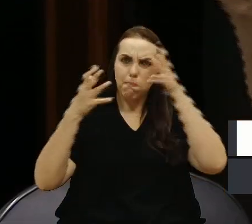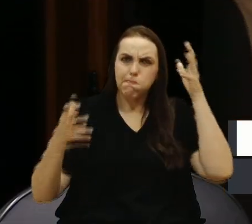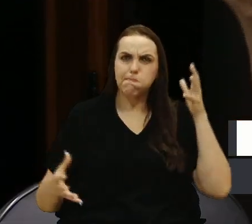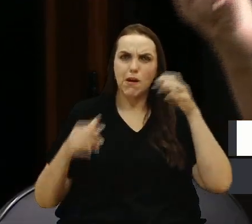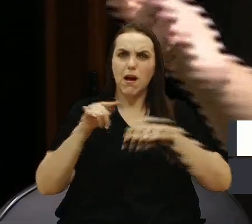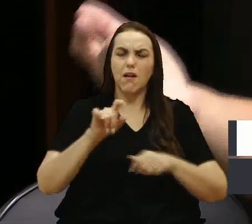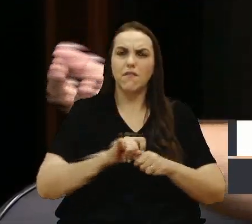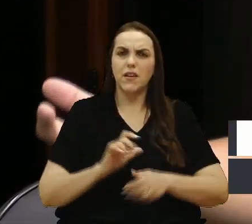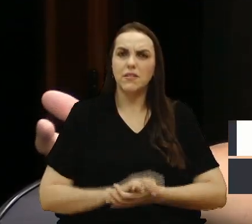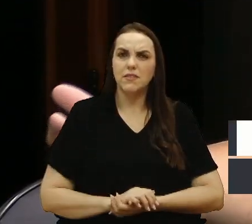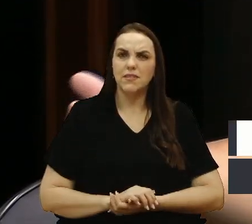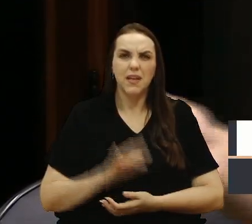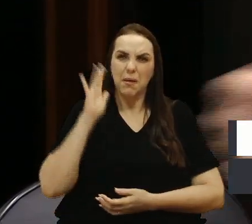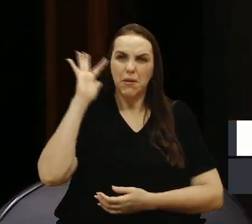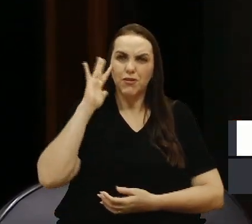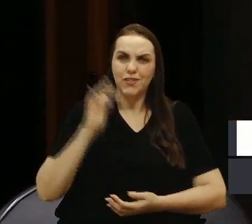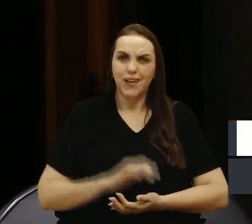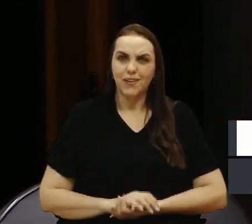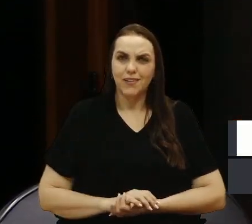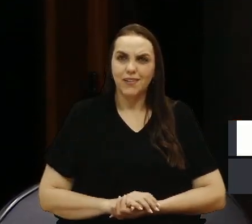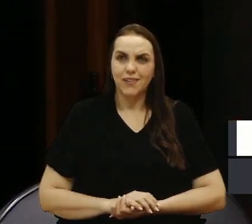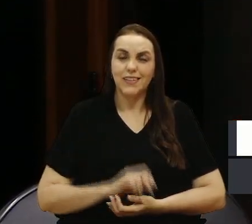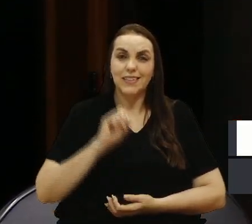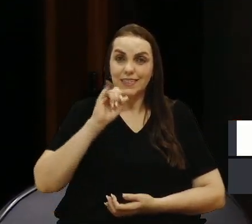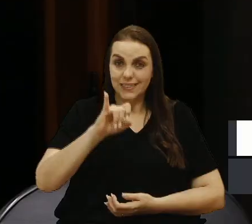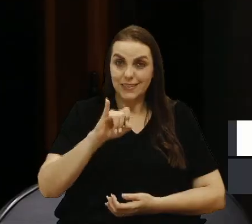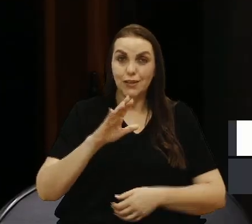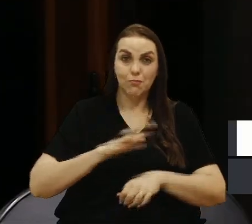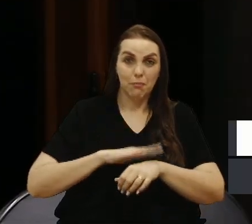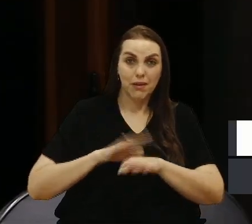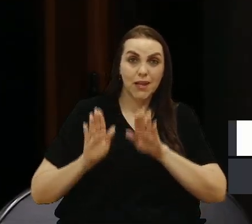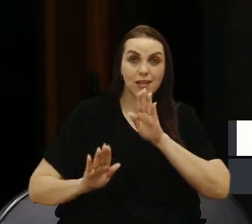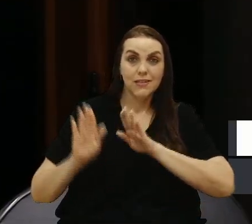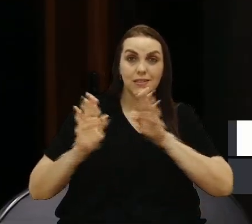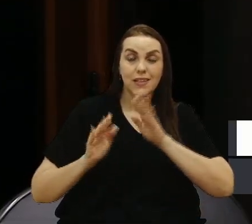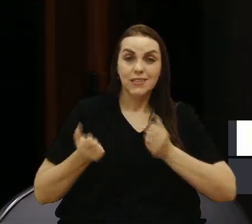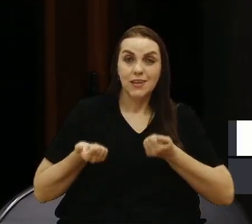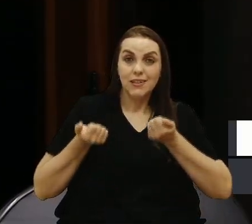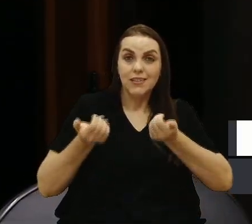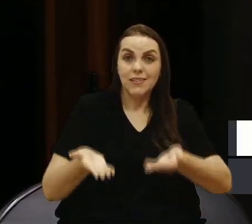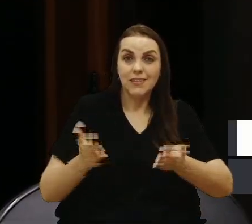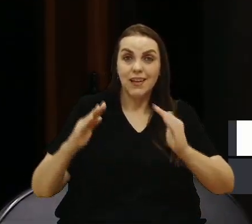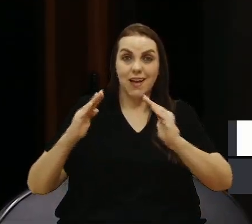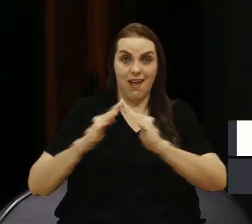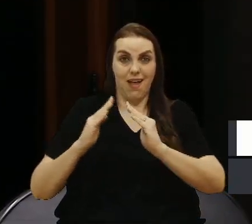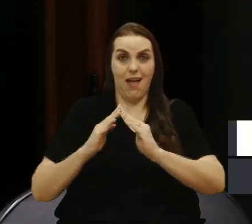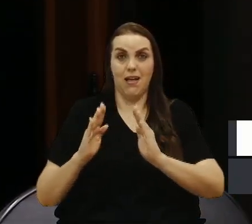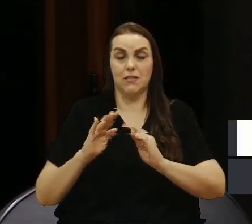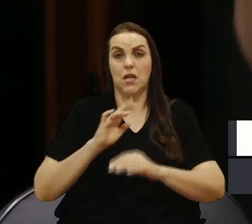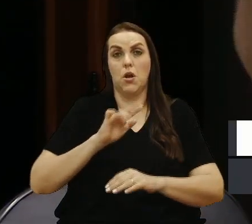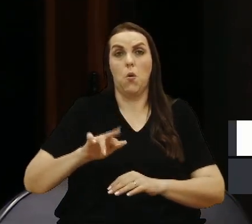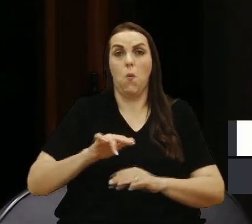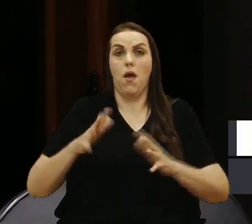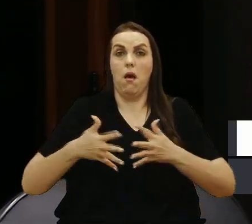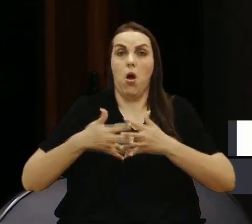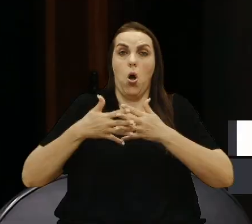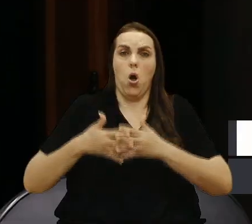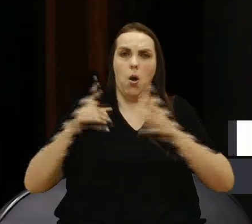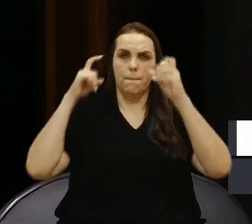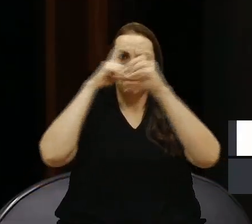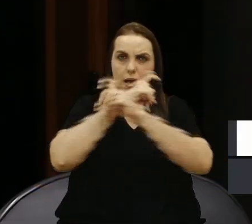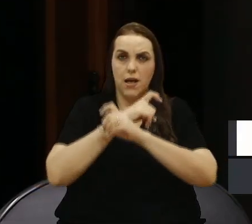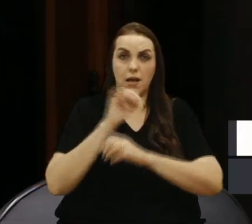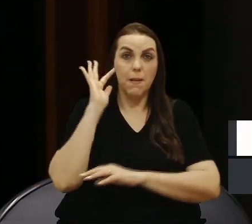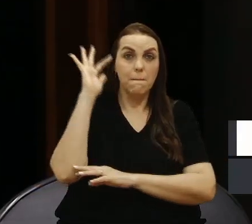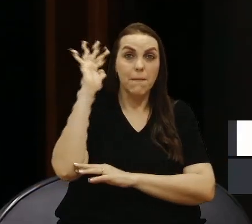fez. Vocês já imaginaram? Se numa licitação para entregar casa, que não é algo tão complexo assim, imagina